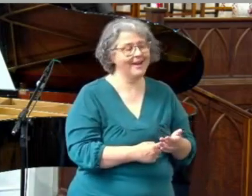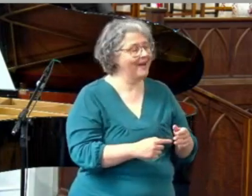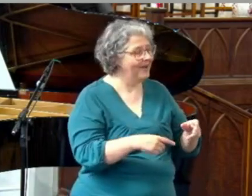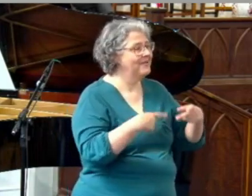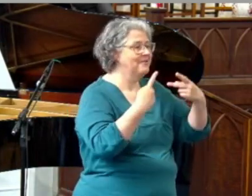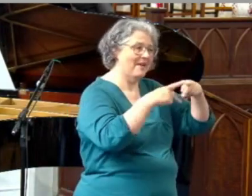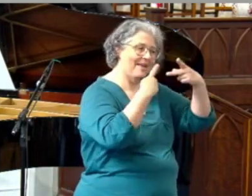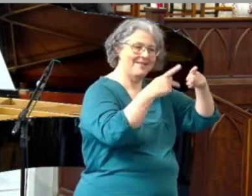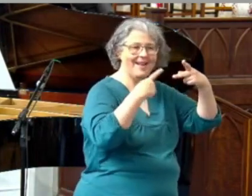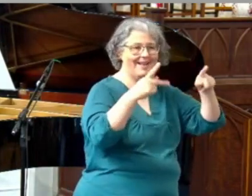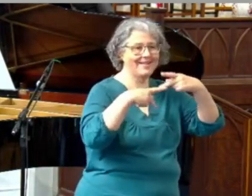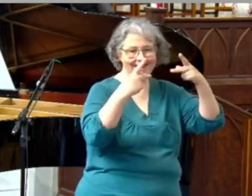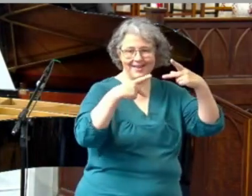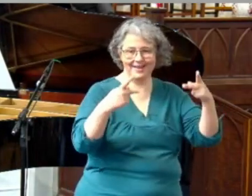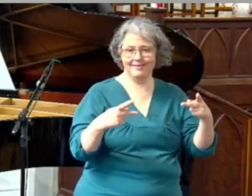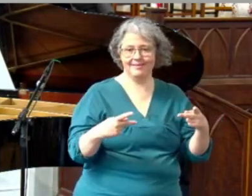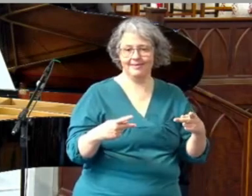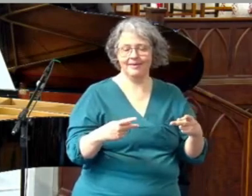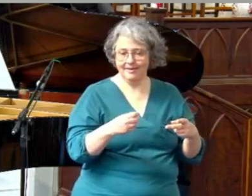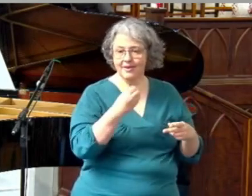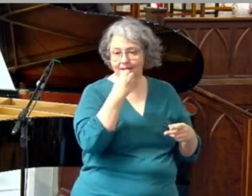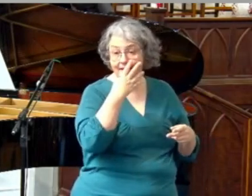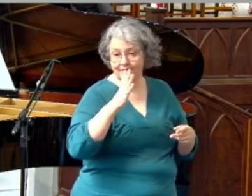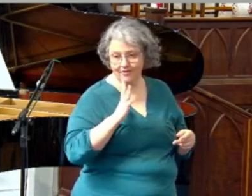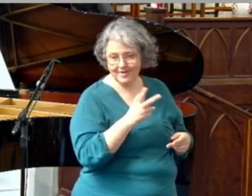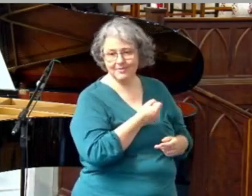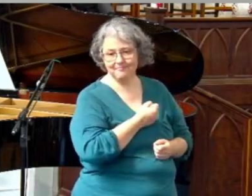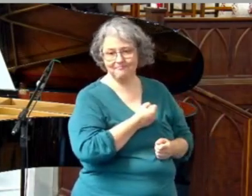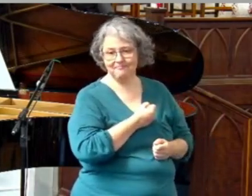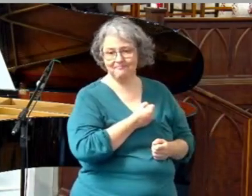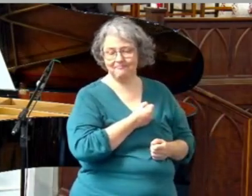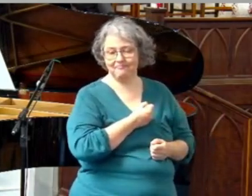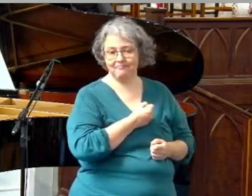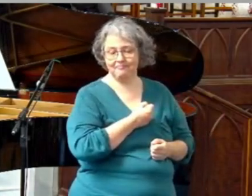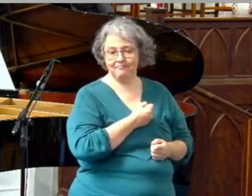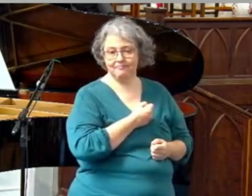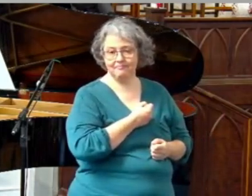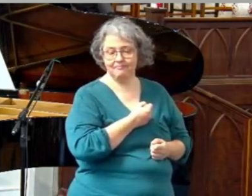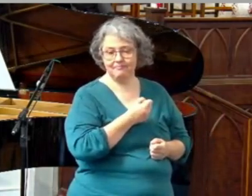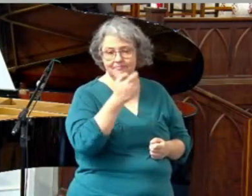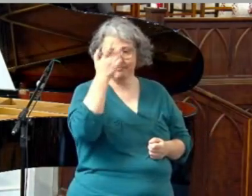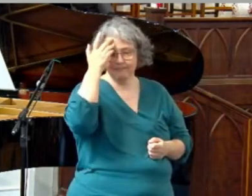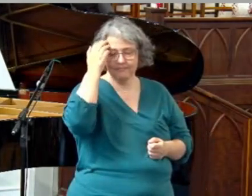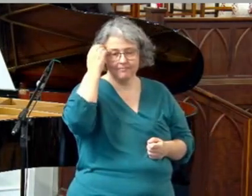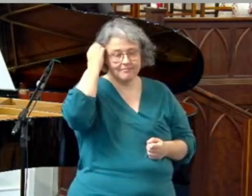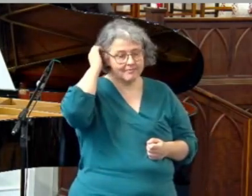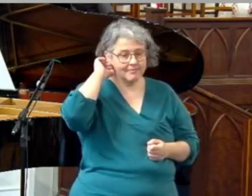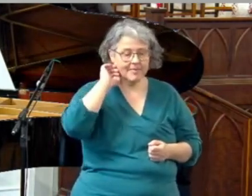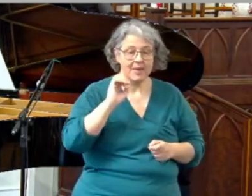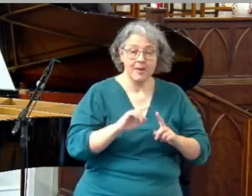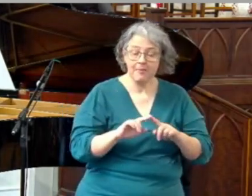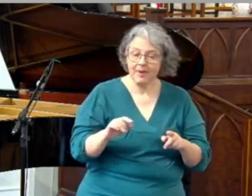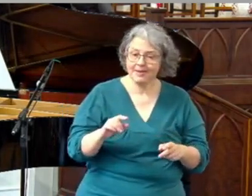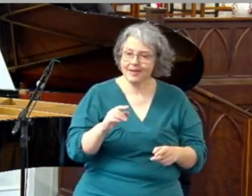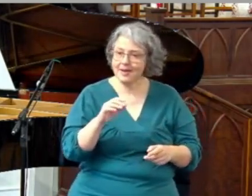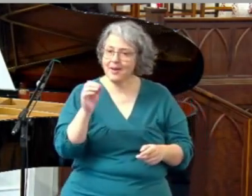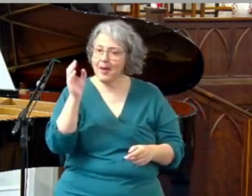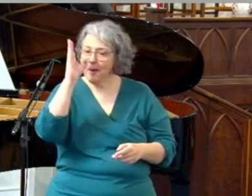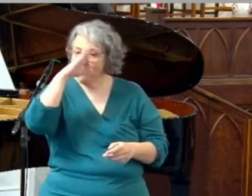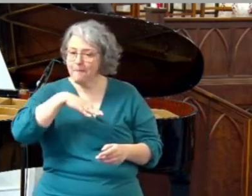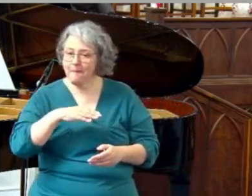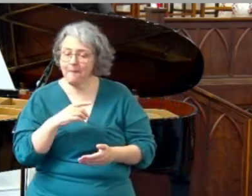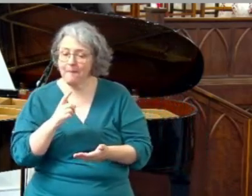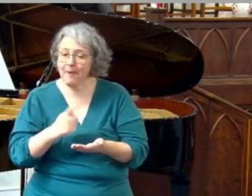E a boa notícia é a salvação. A esperança de sermos